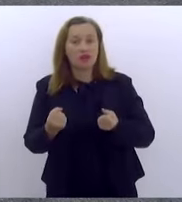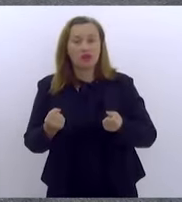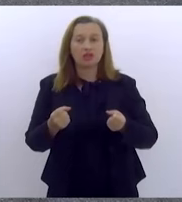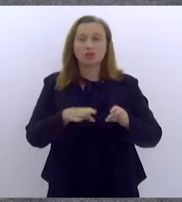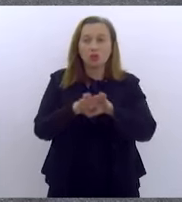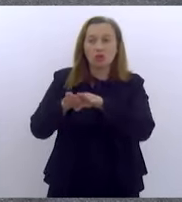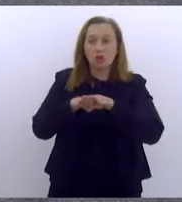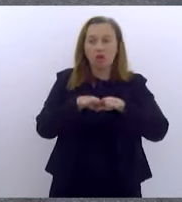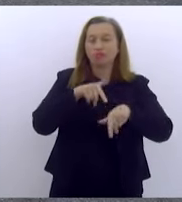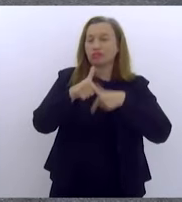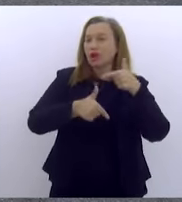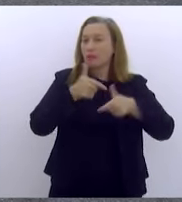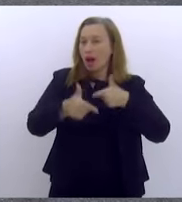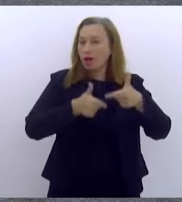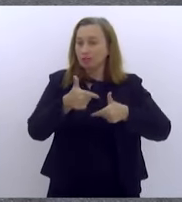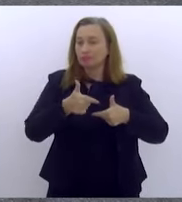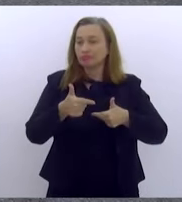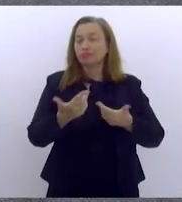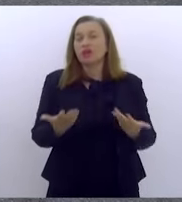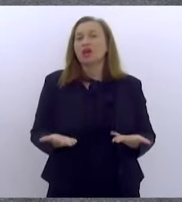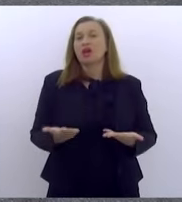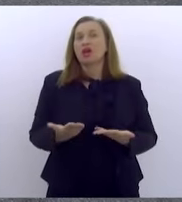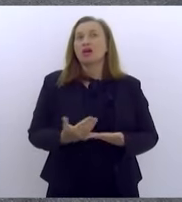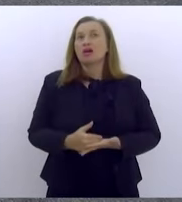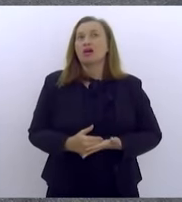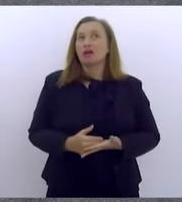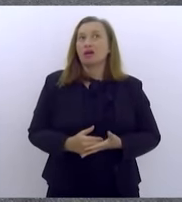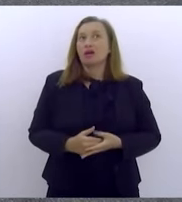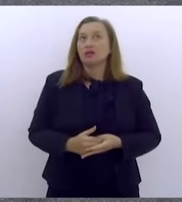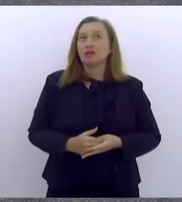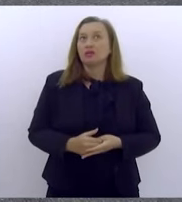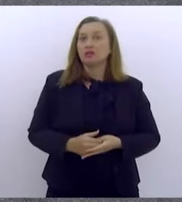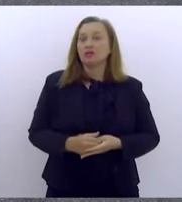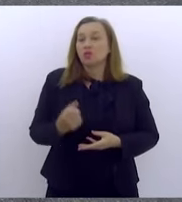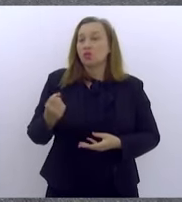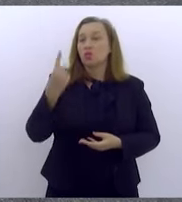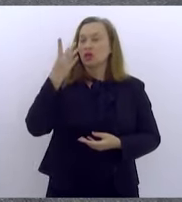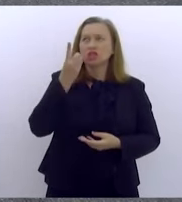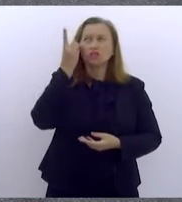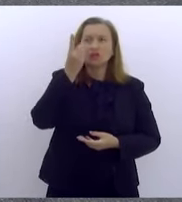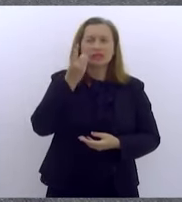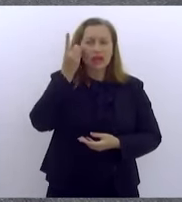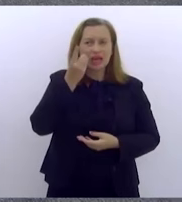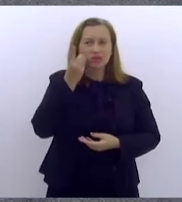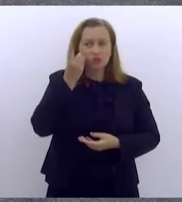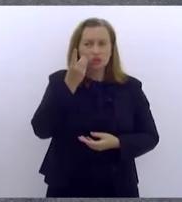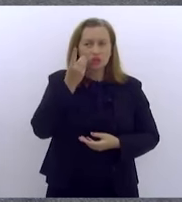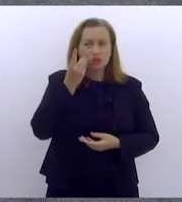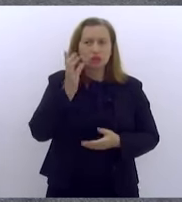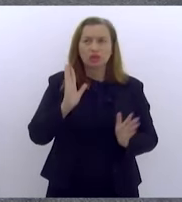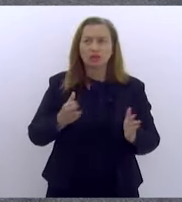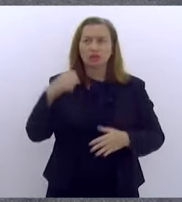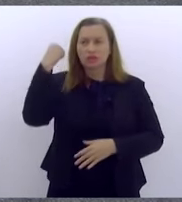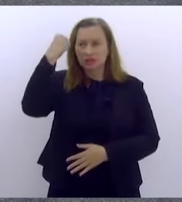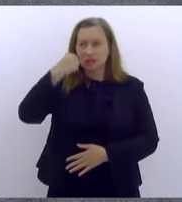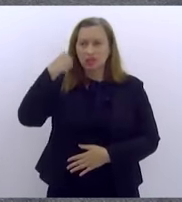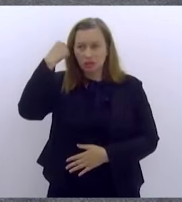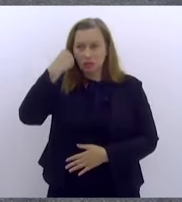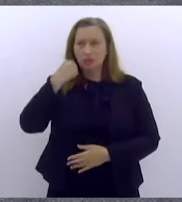para situação igual. Inclusive, um ex-deputado, atualmente senador da